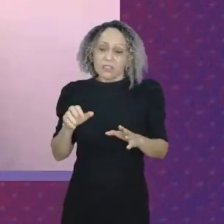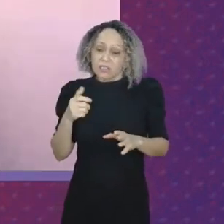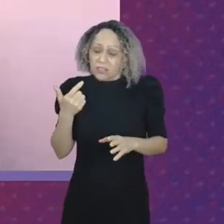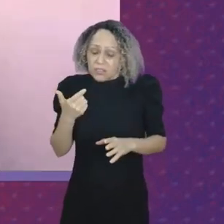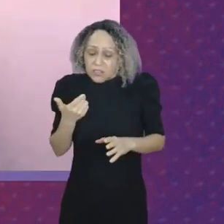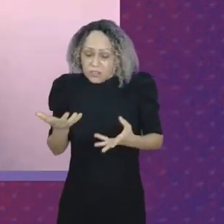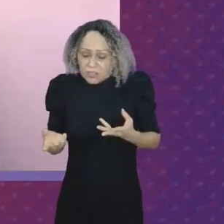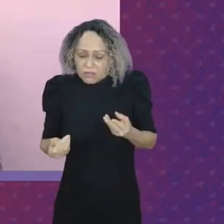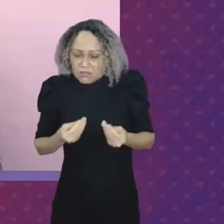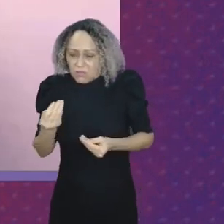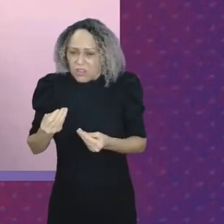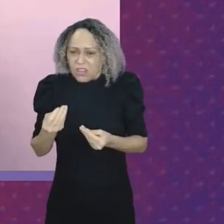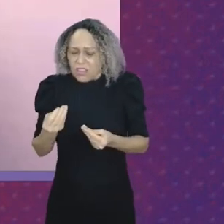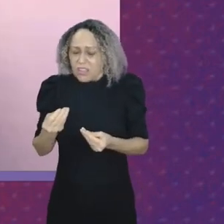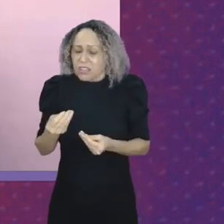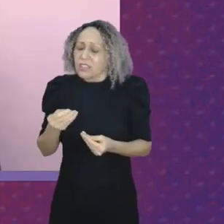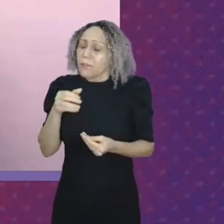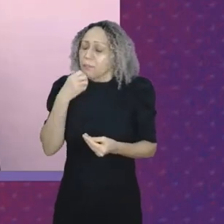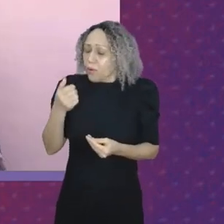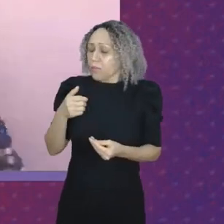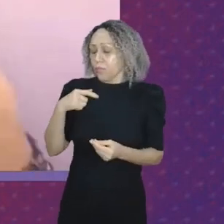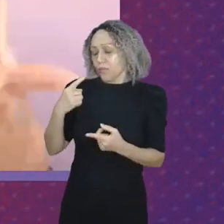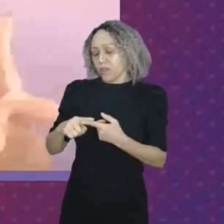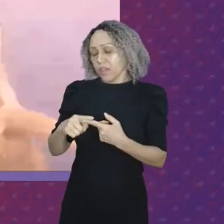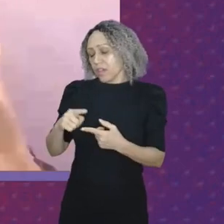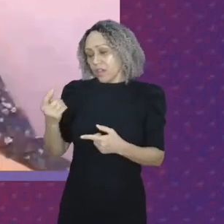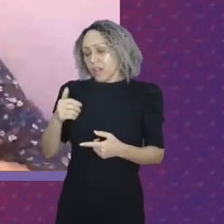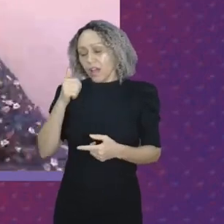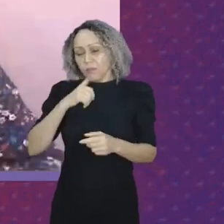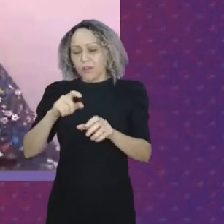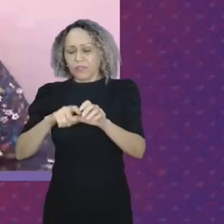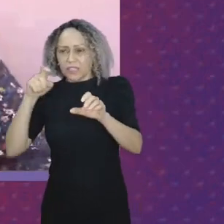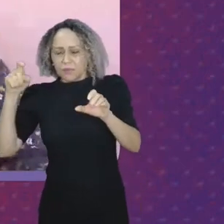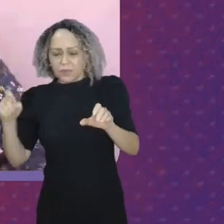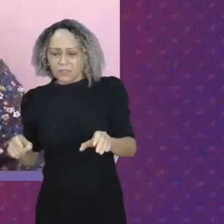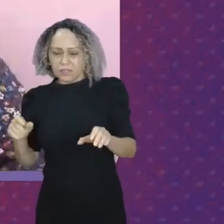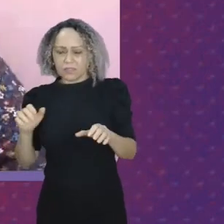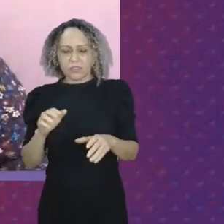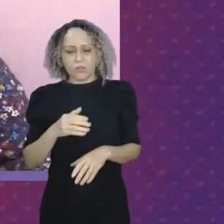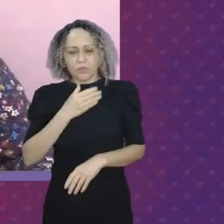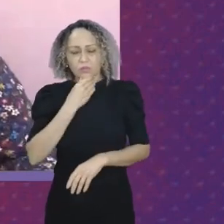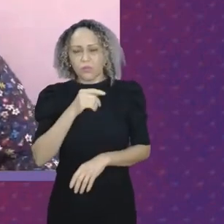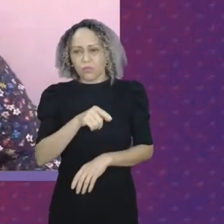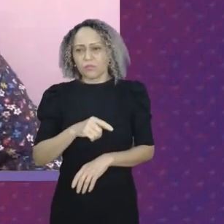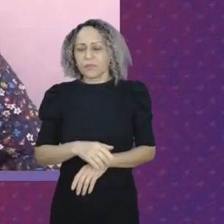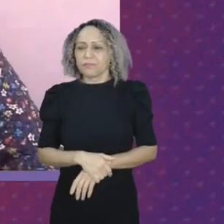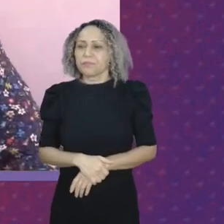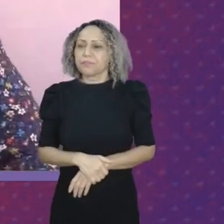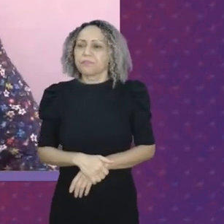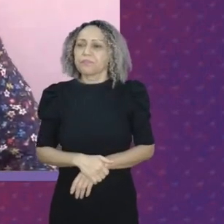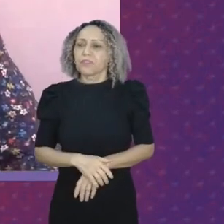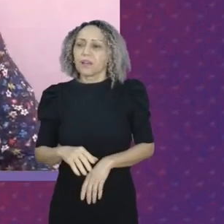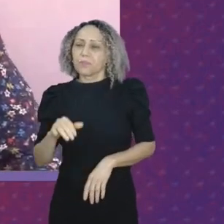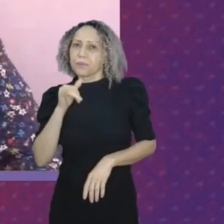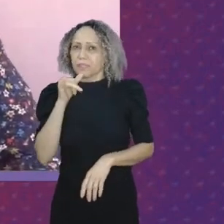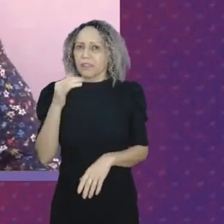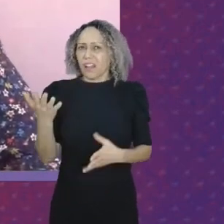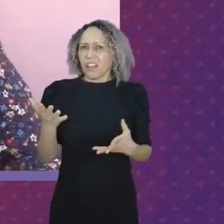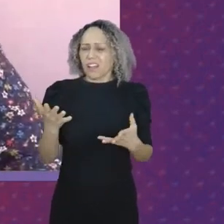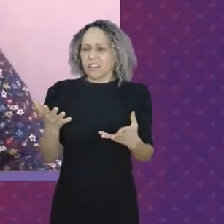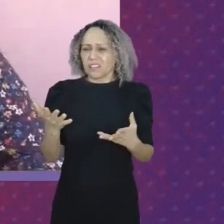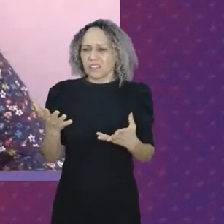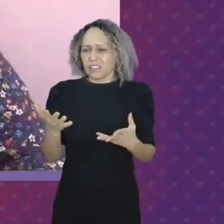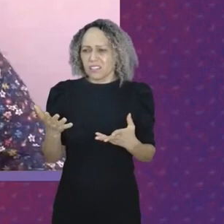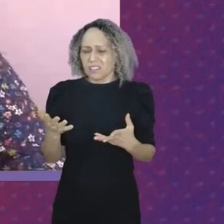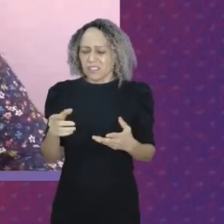planejamento familiar, você vincula essa mulher e castiga ela de uma certa forma há uma vida a depender disso,